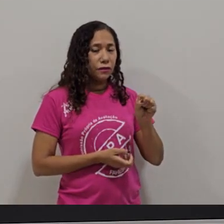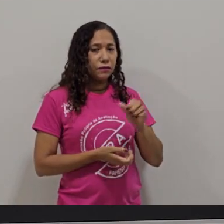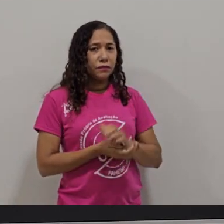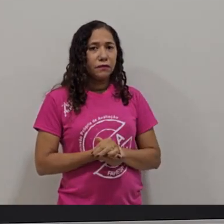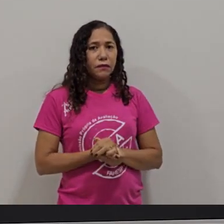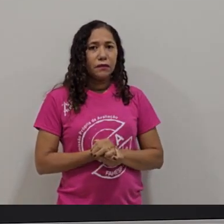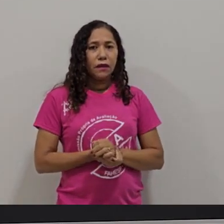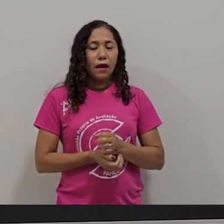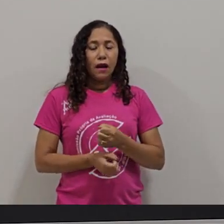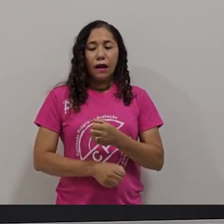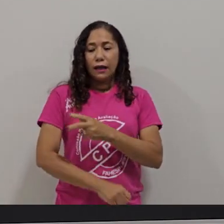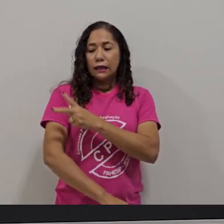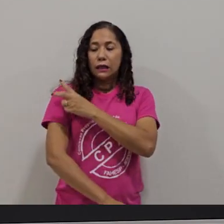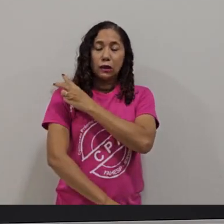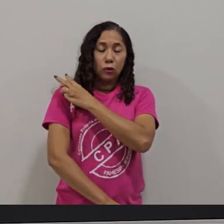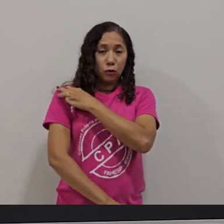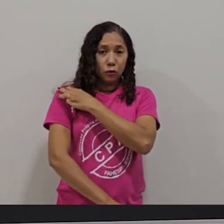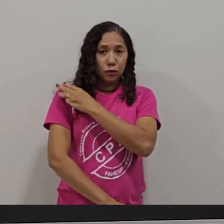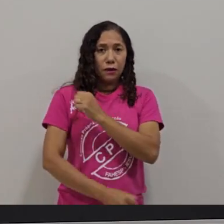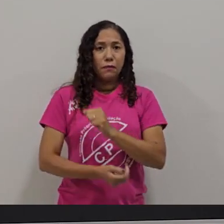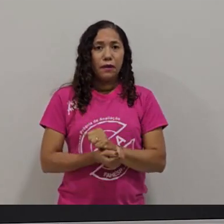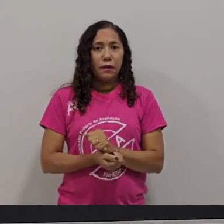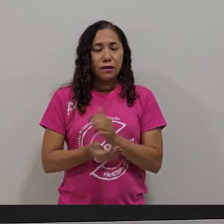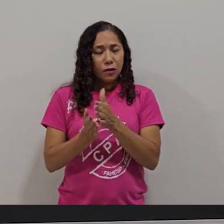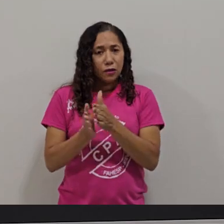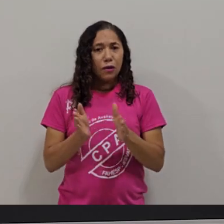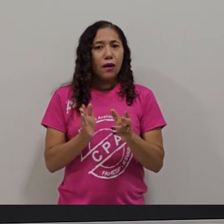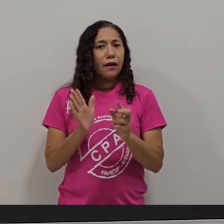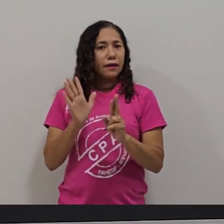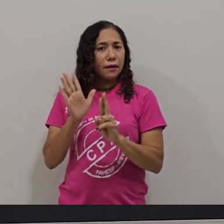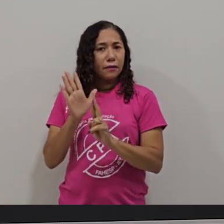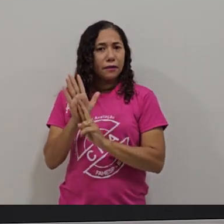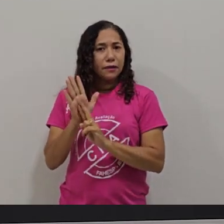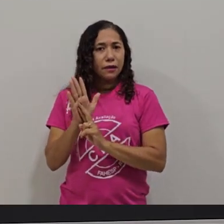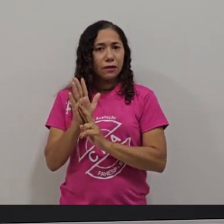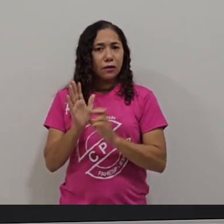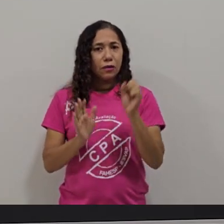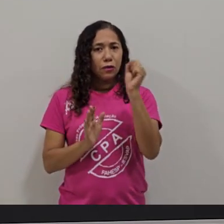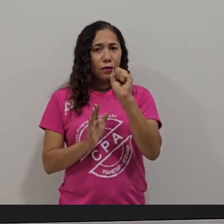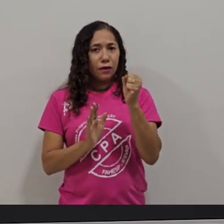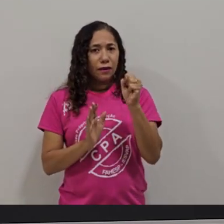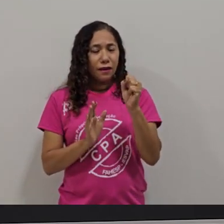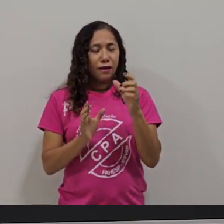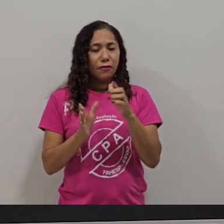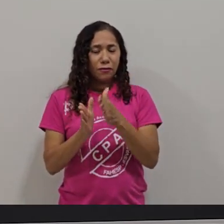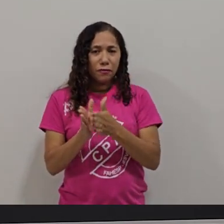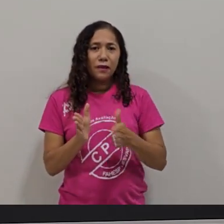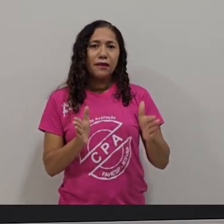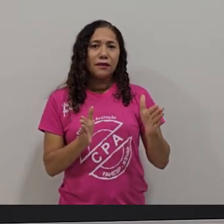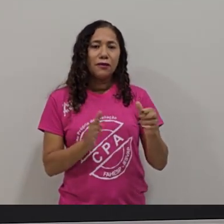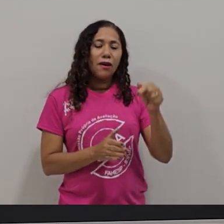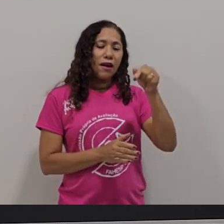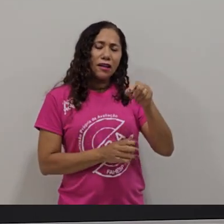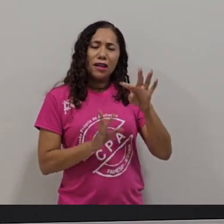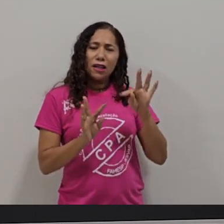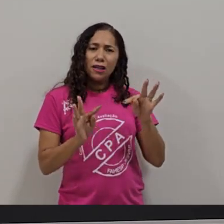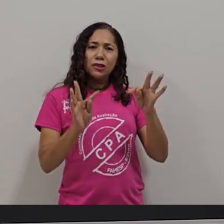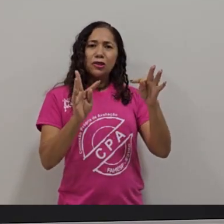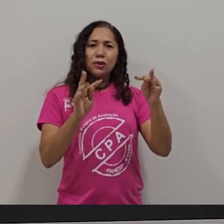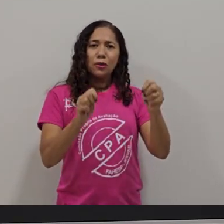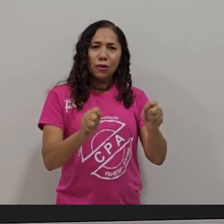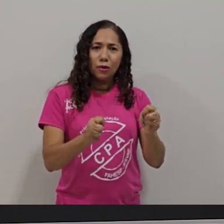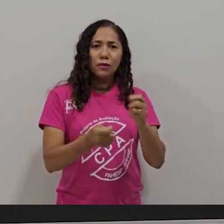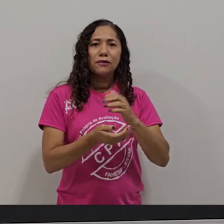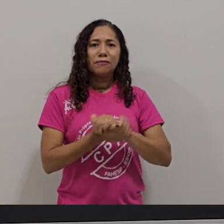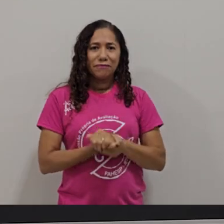Filho, sou aluno também do 8º período e estou aqui representando o pessoal do 8º período, né? Infelizmente não pode estar todo mundo, mas tá aqui eu e